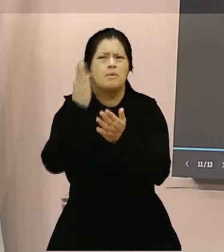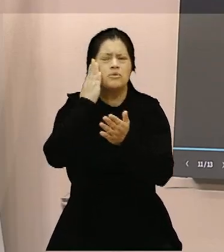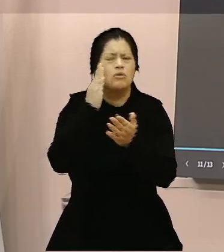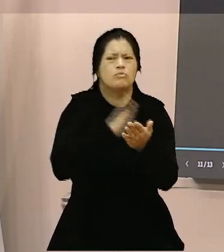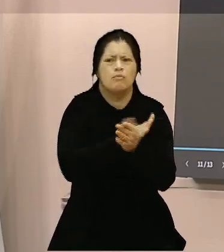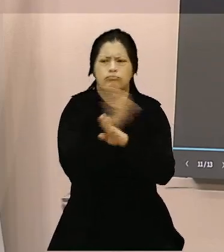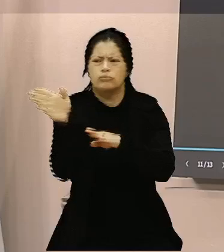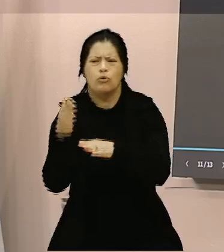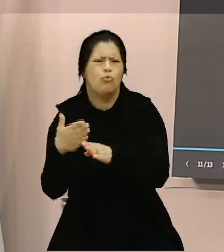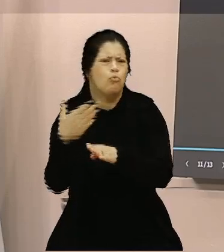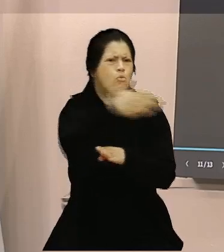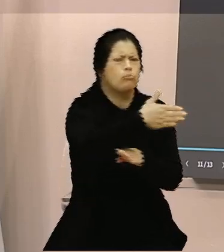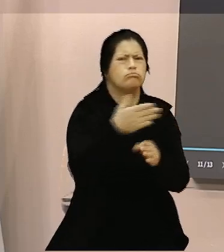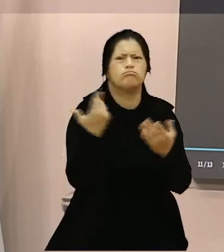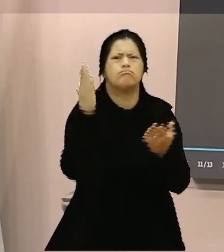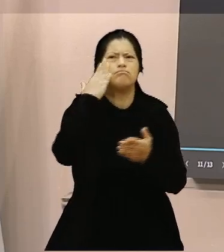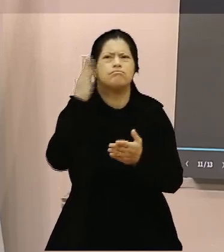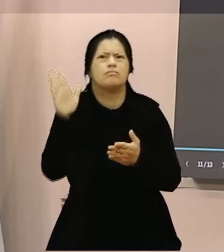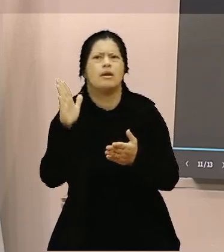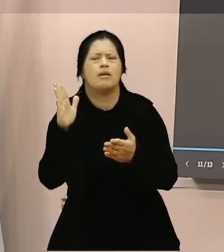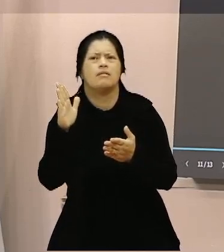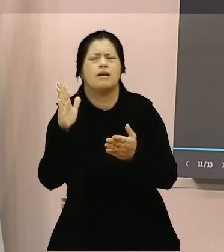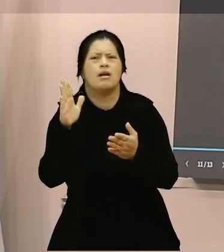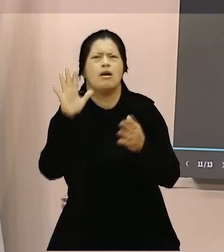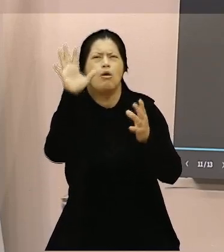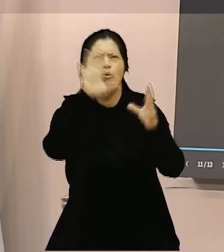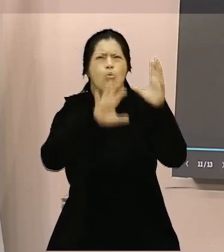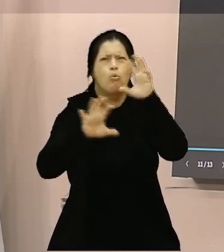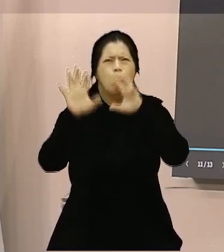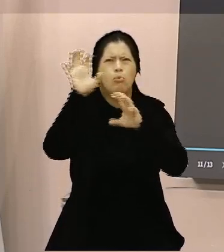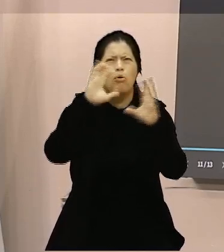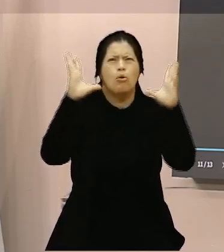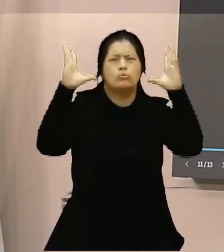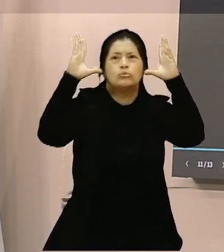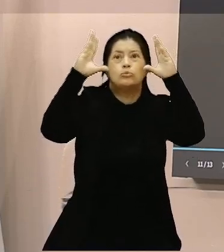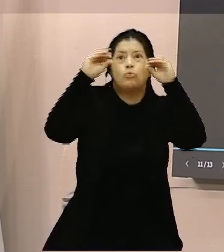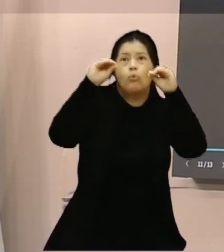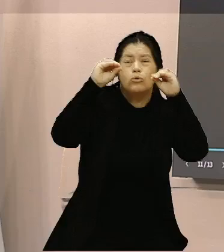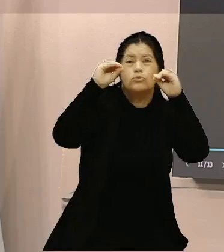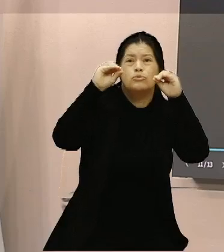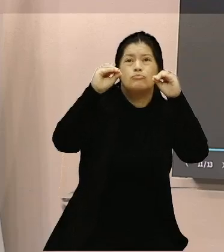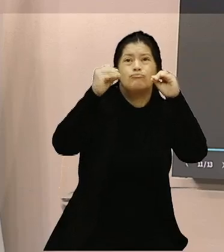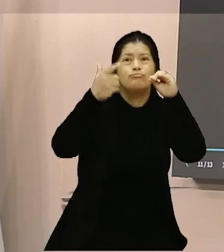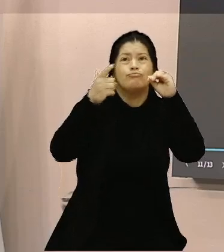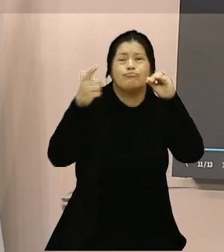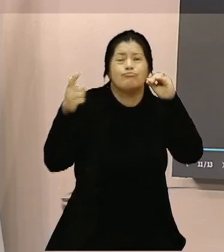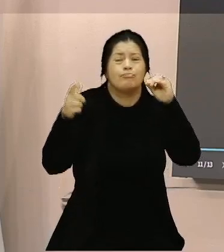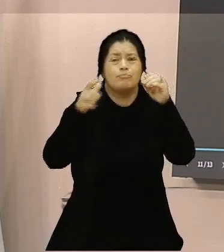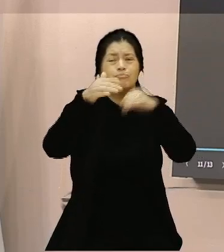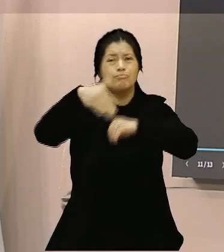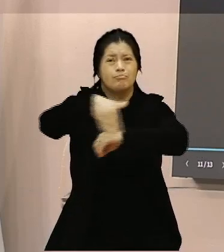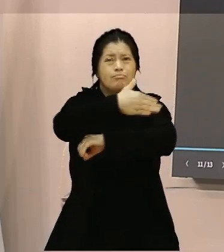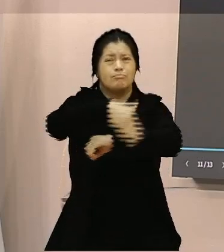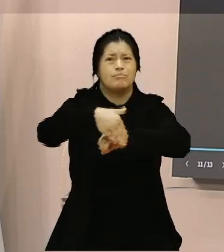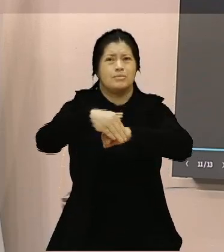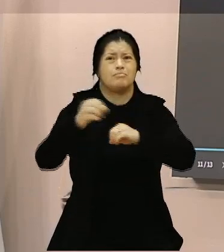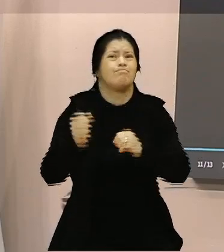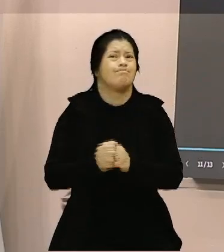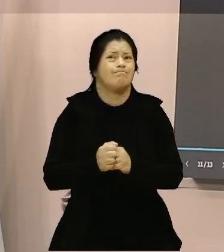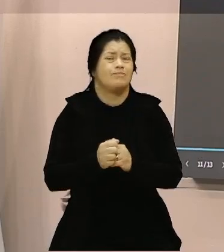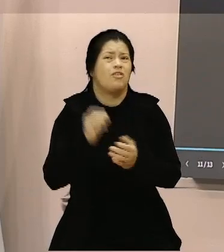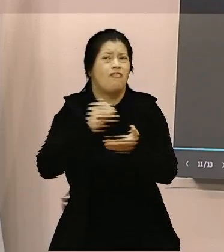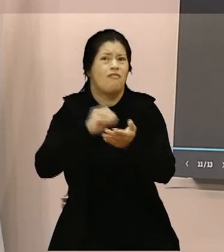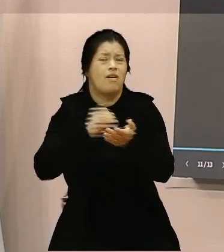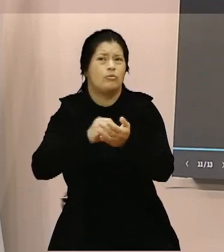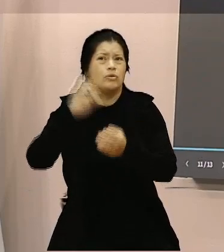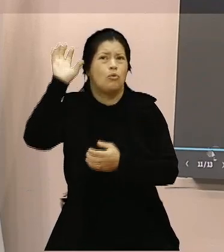com chuva, com cerração, com neblina, de noite, a pista mal sinalizada. E ali